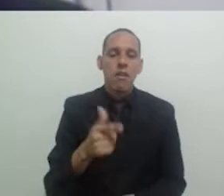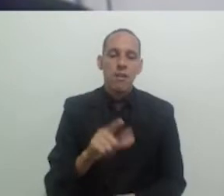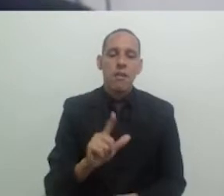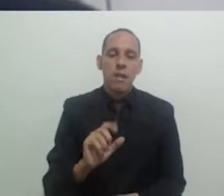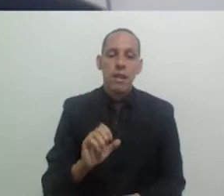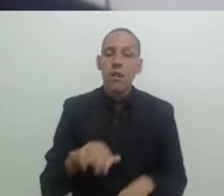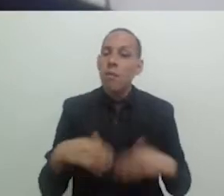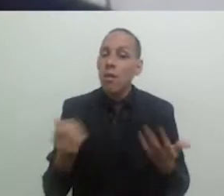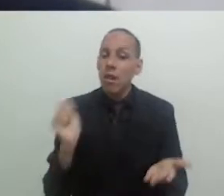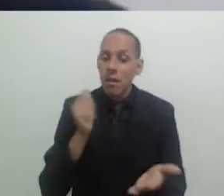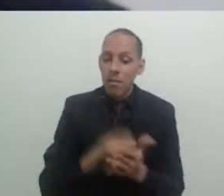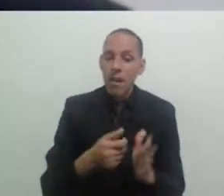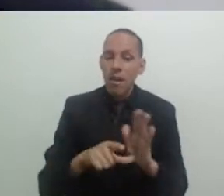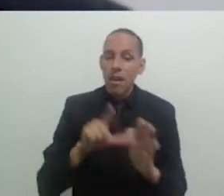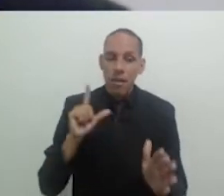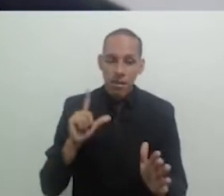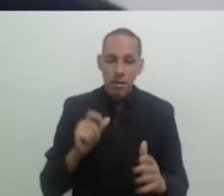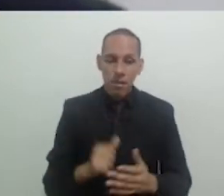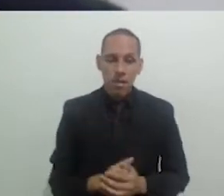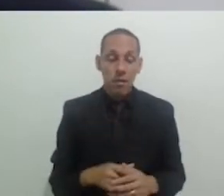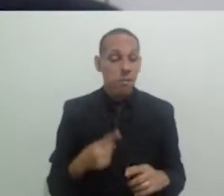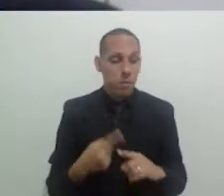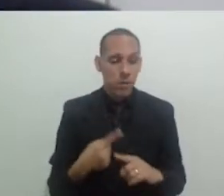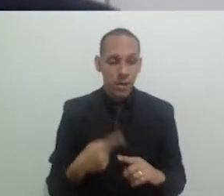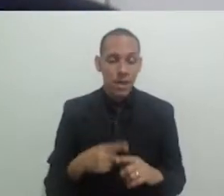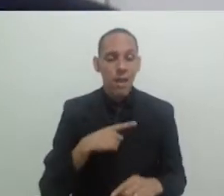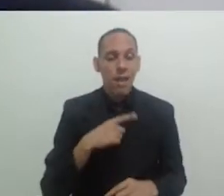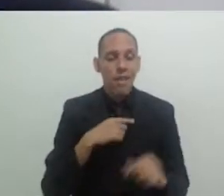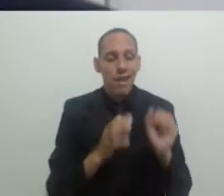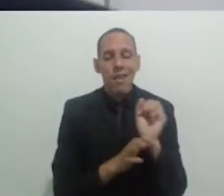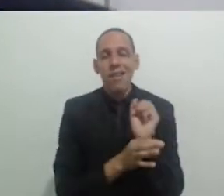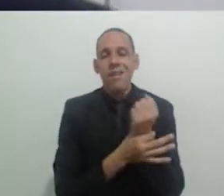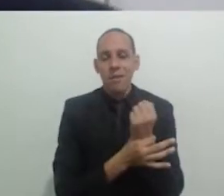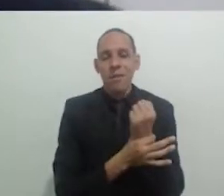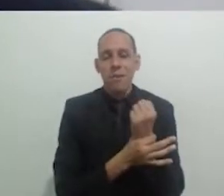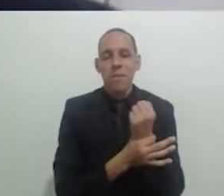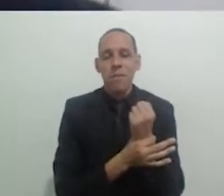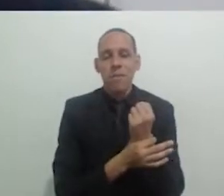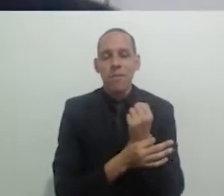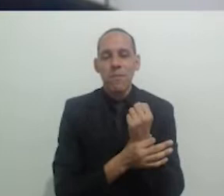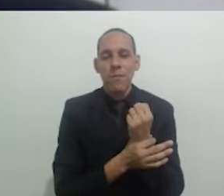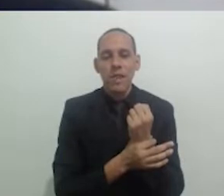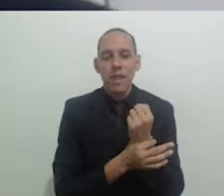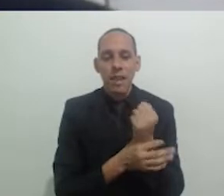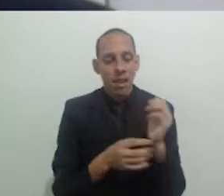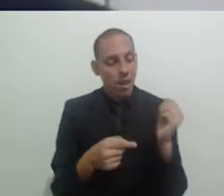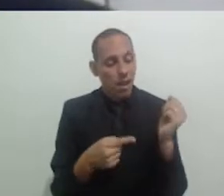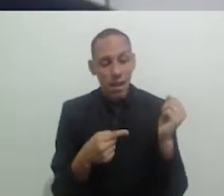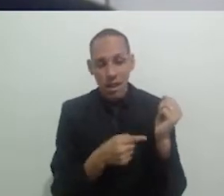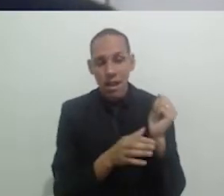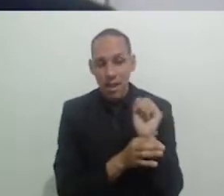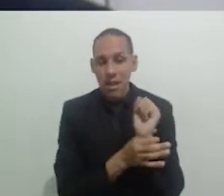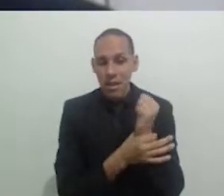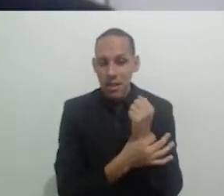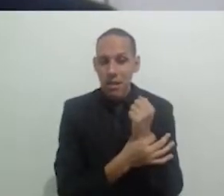antecipada. Porque havia uma apólice de seguro garantia que cobriria o eventual cumprimento do contrato.